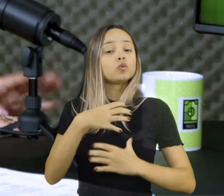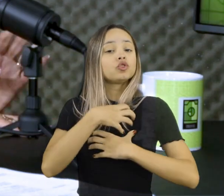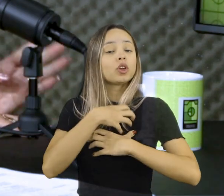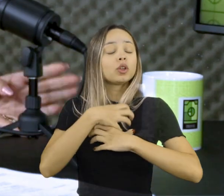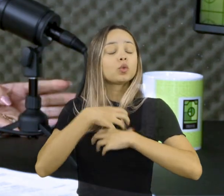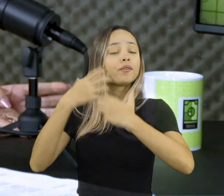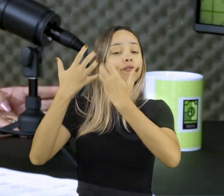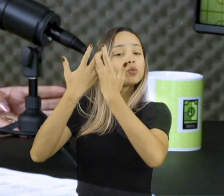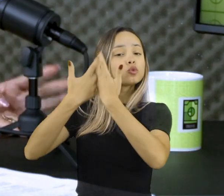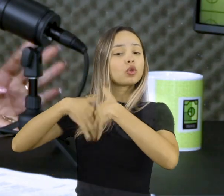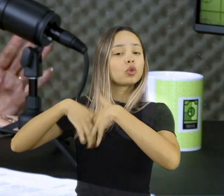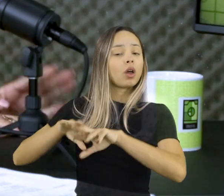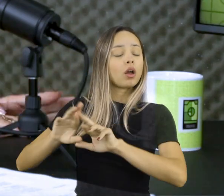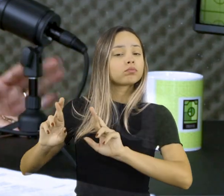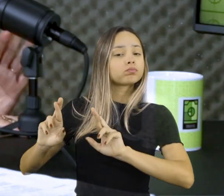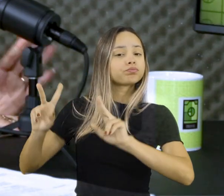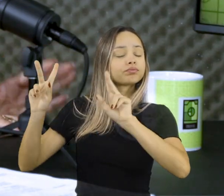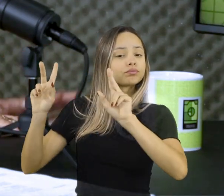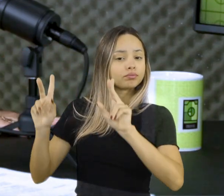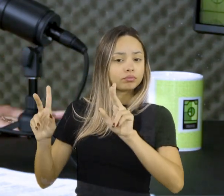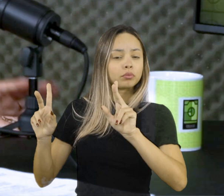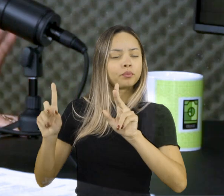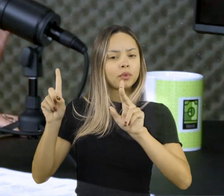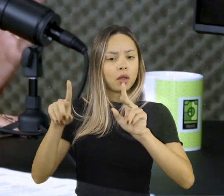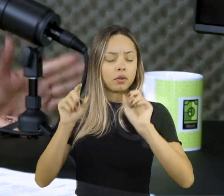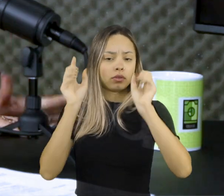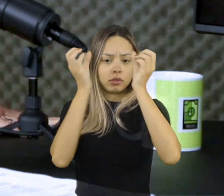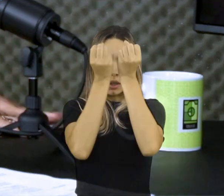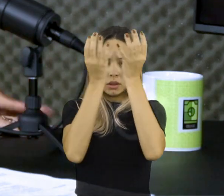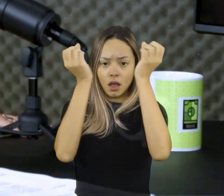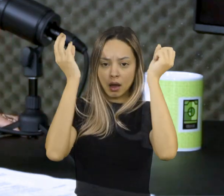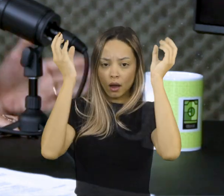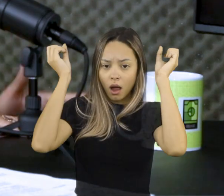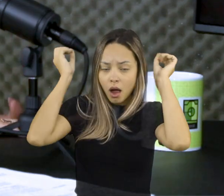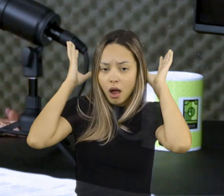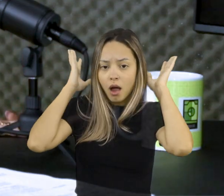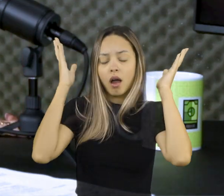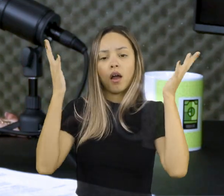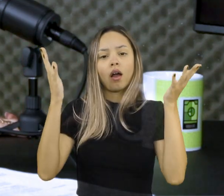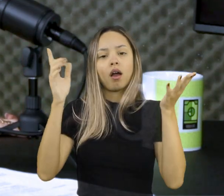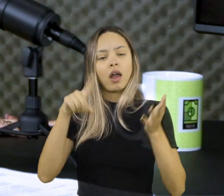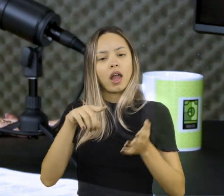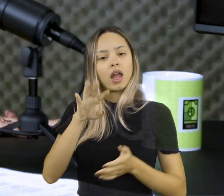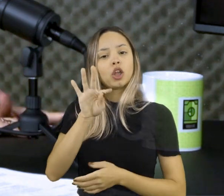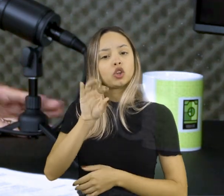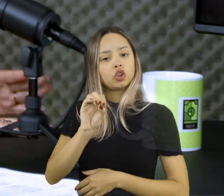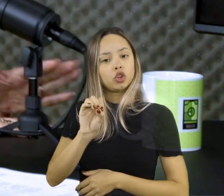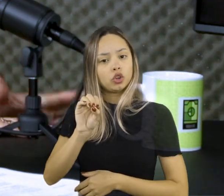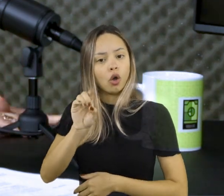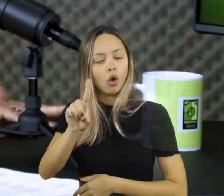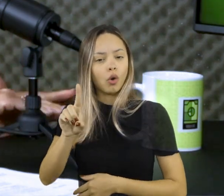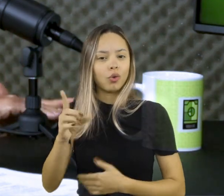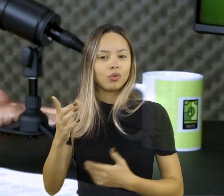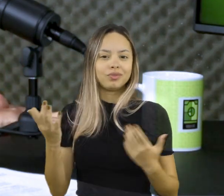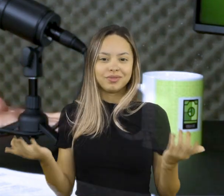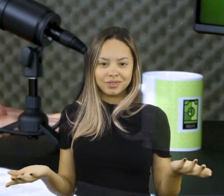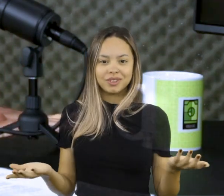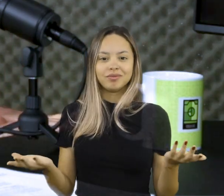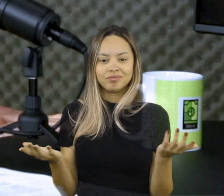E aí, quem é que é a galera do transtorno? É o TDAH? É as TAGs? É os TODs? Então, aí vai ser